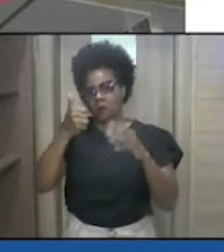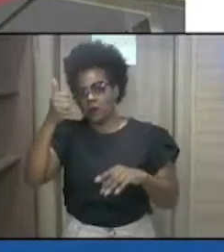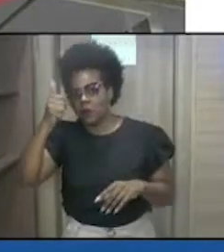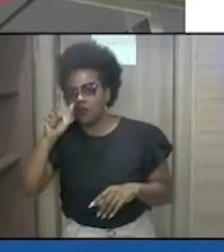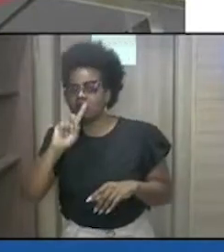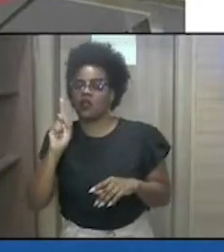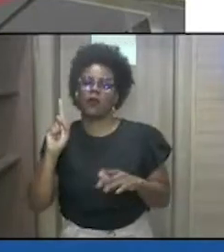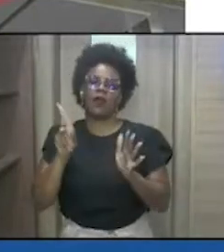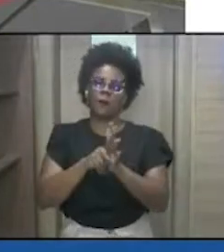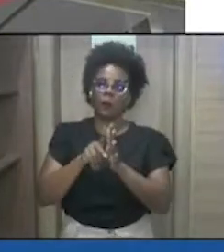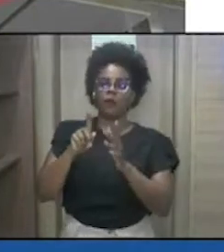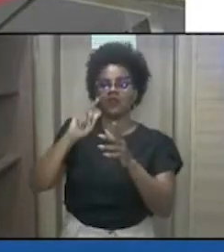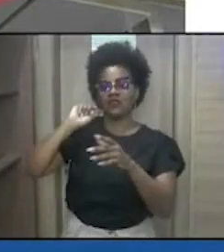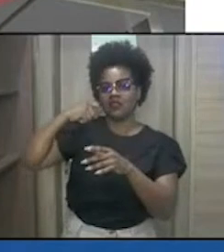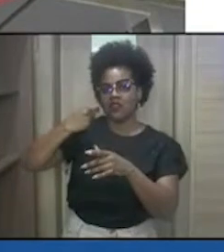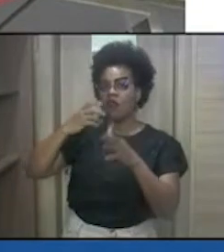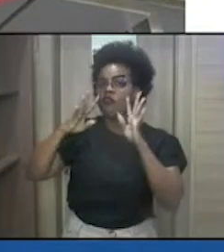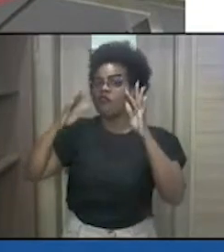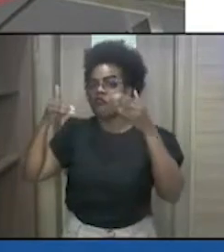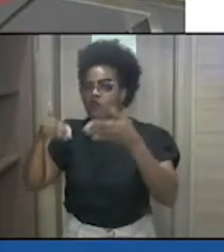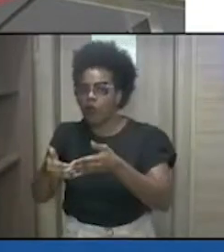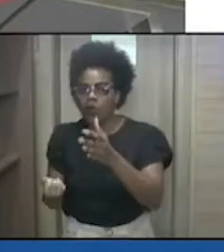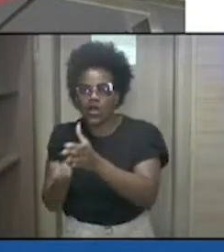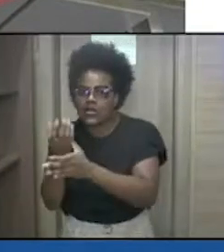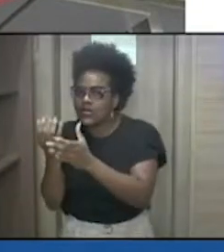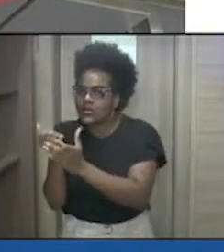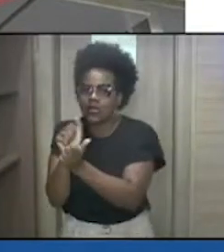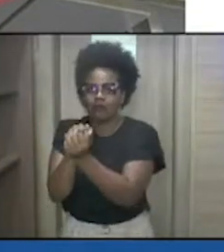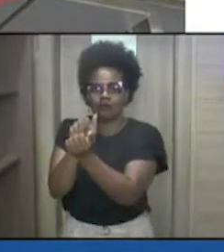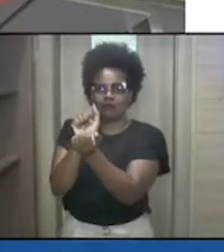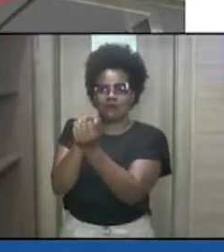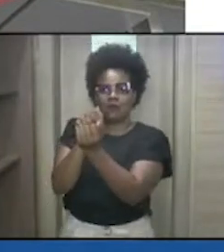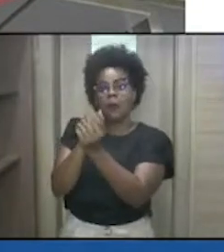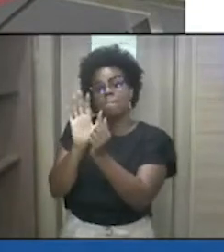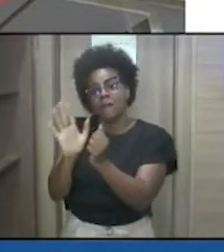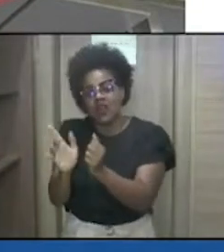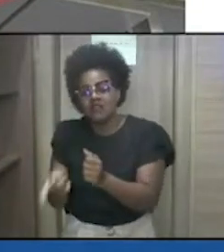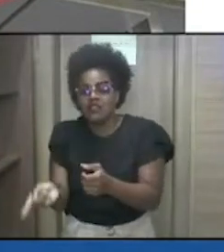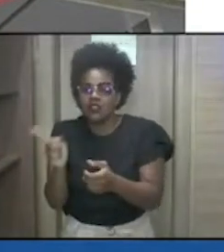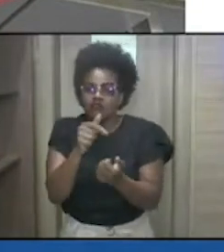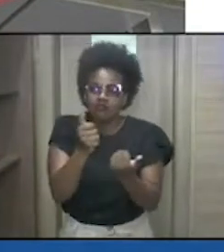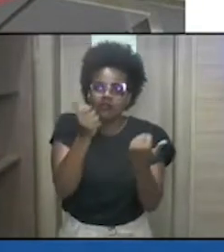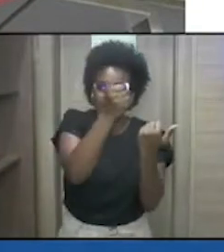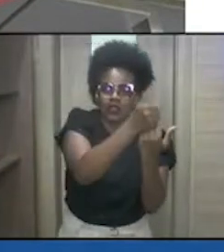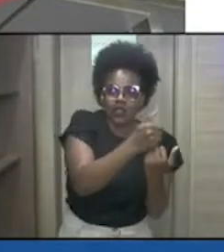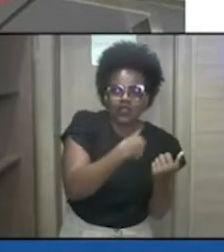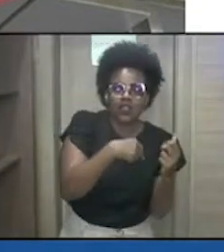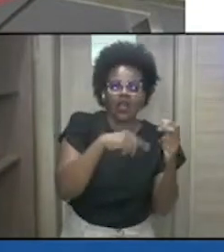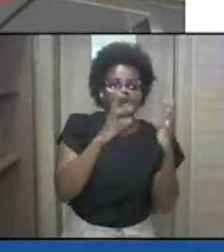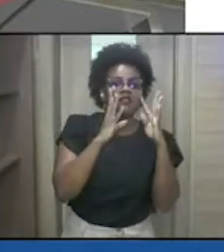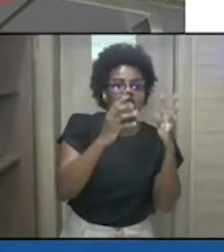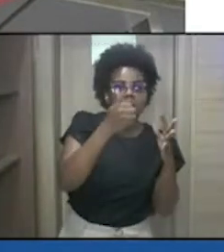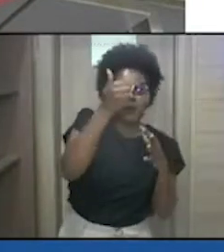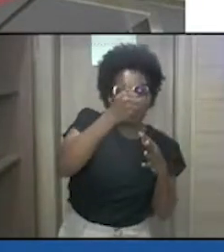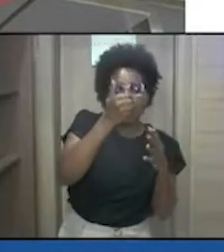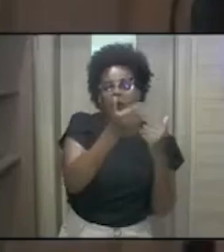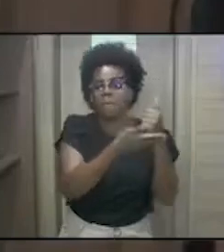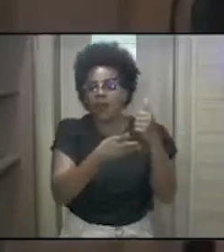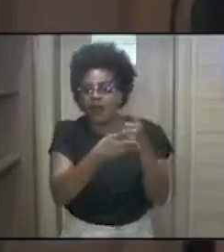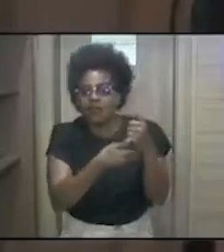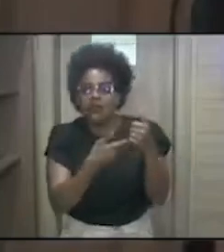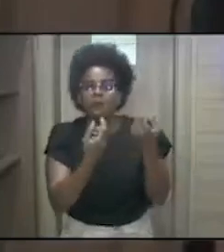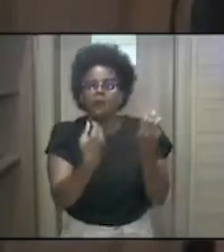é um dentista especialista que só faz prótese, mas ele usa o consultório da unidade básica de saúde para